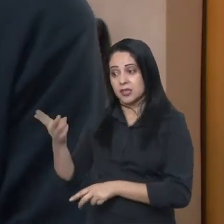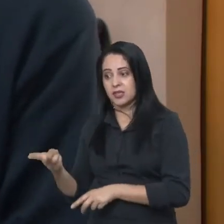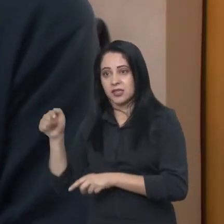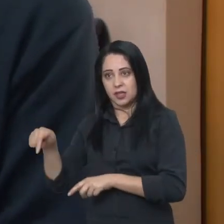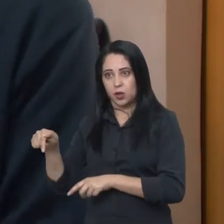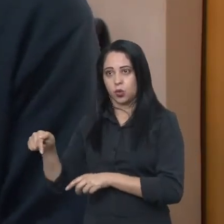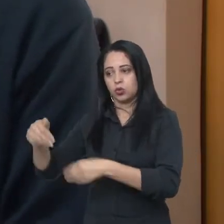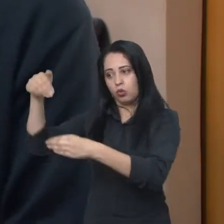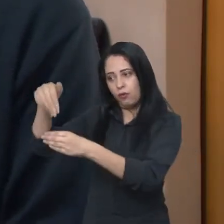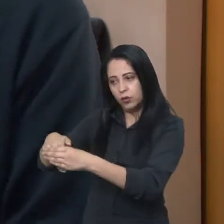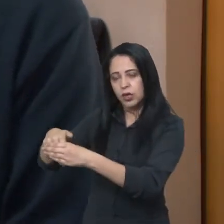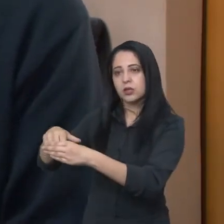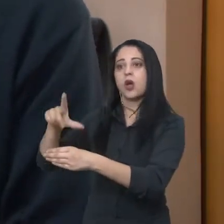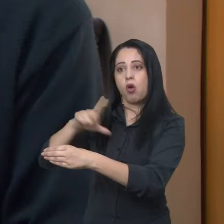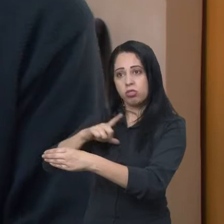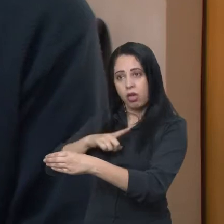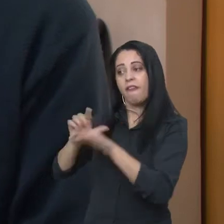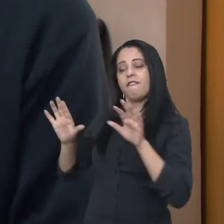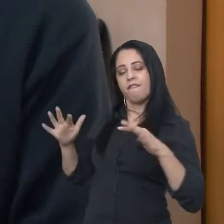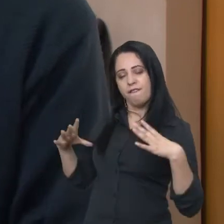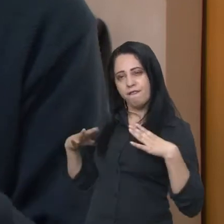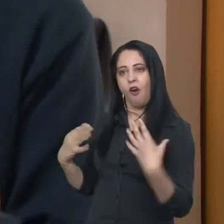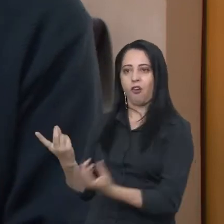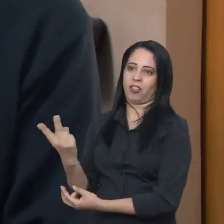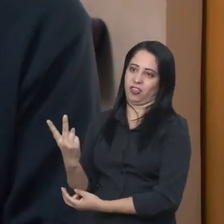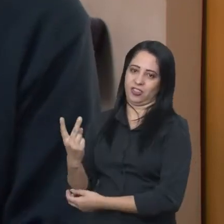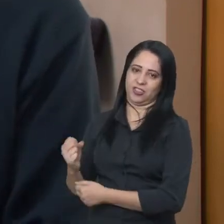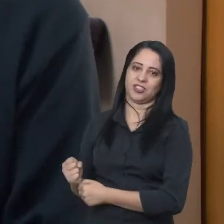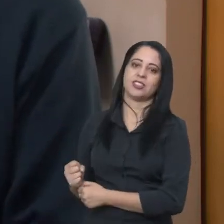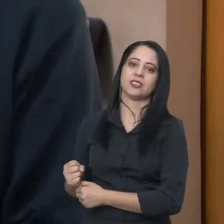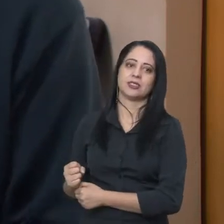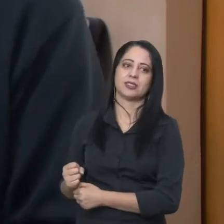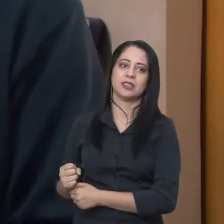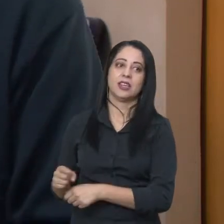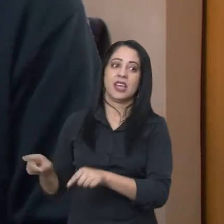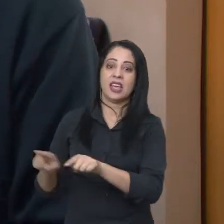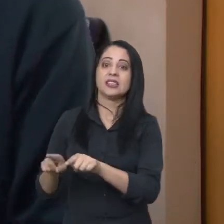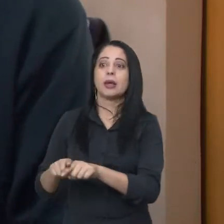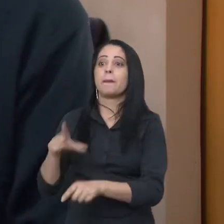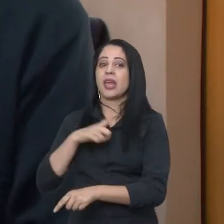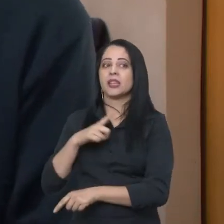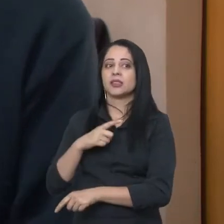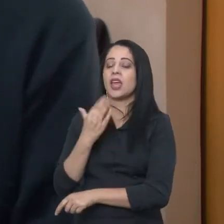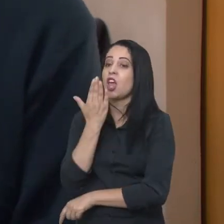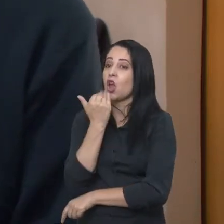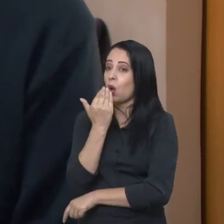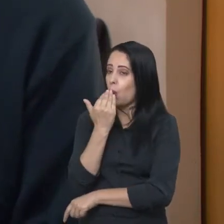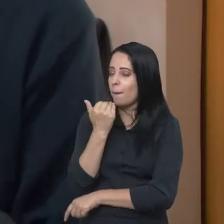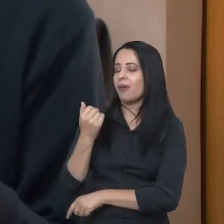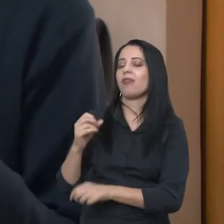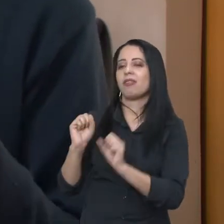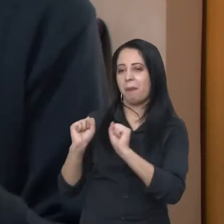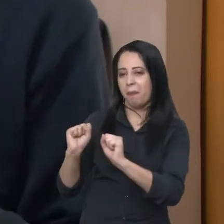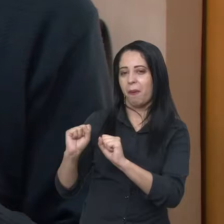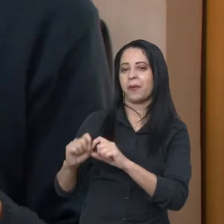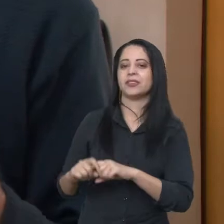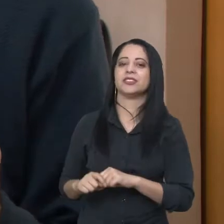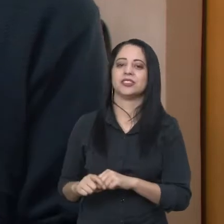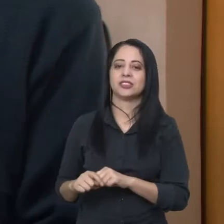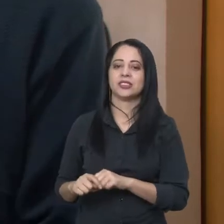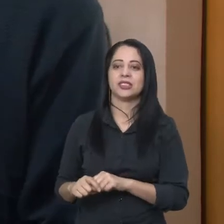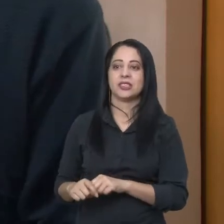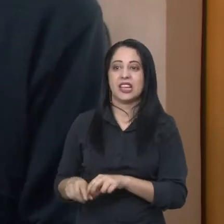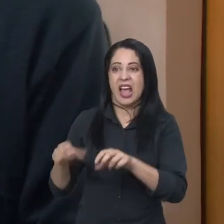2 dias, se houver um segundo turno. Além disso, no dia das eleições, ele tem o direito do auxílio alimentação, bem